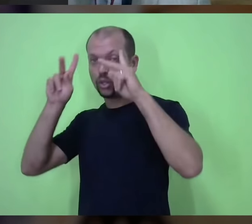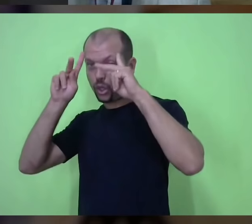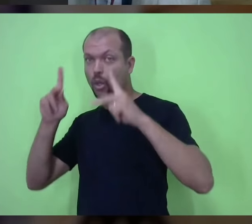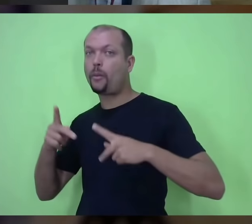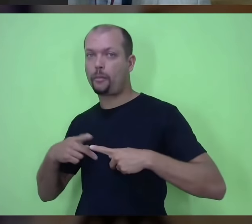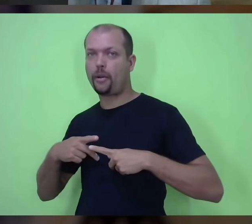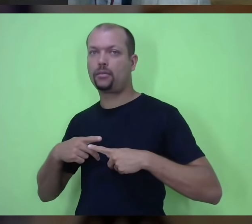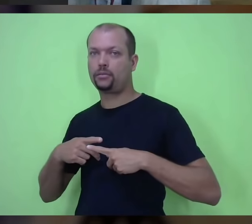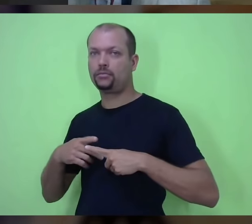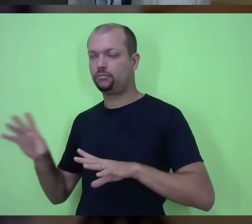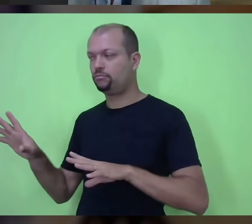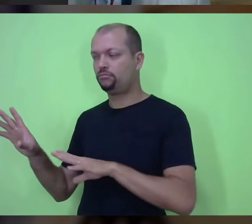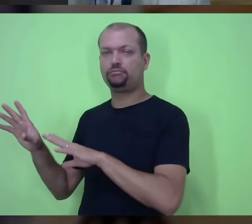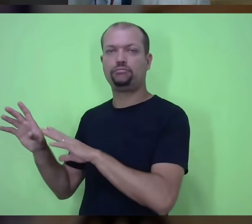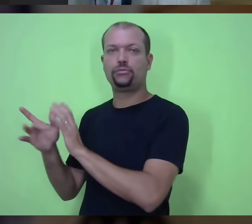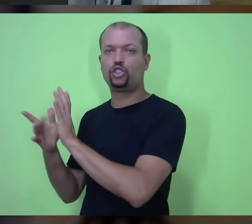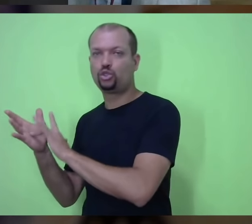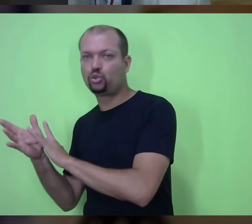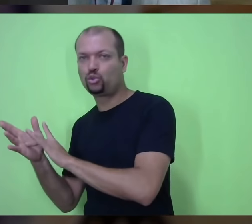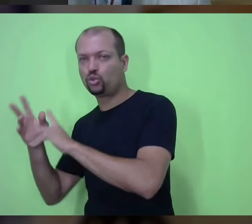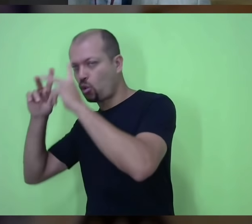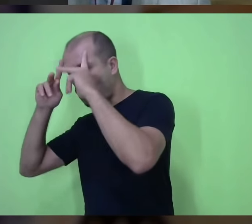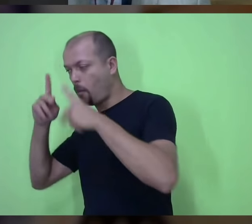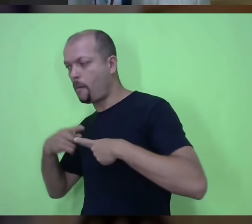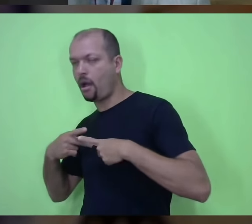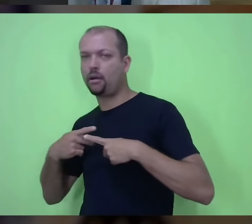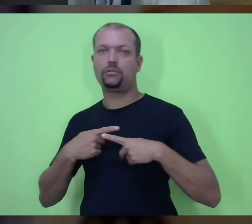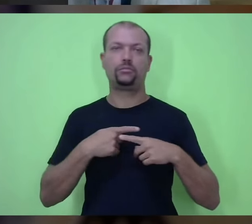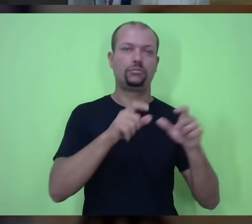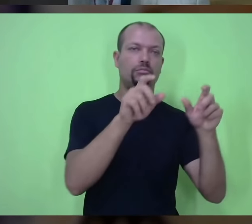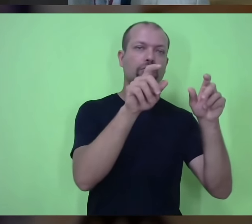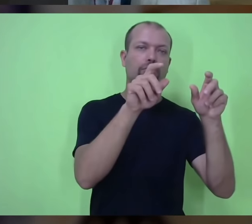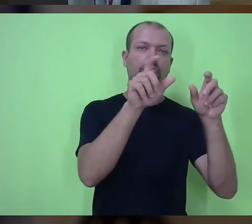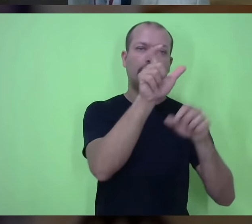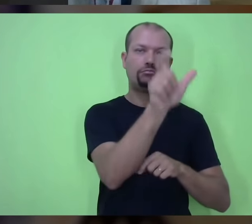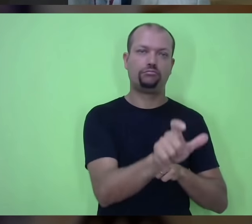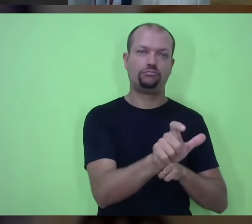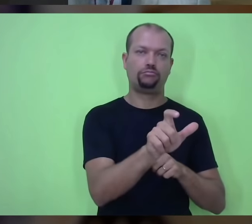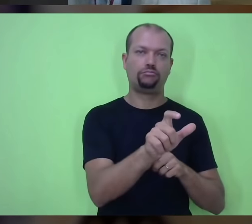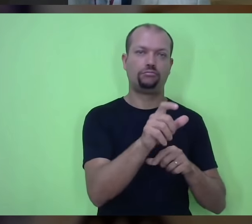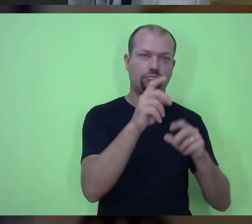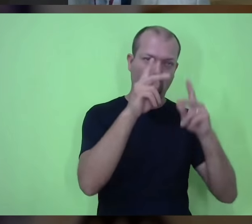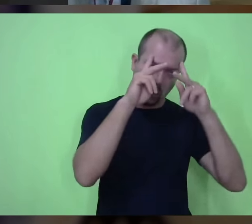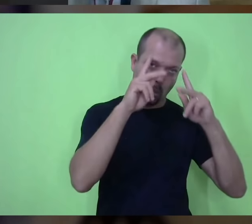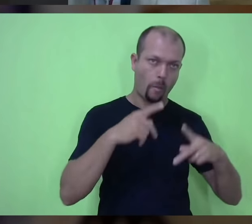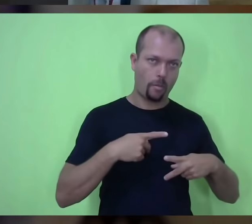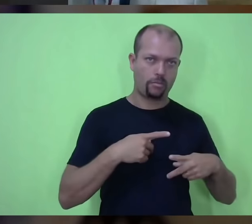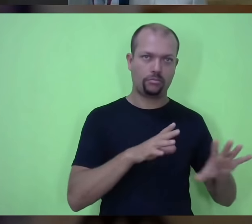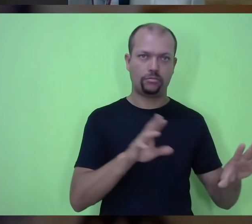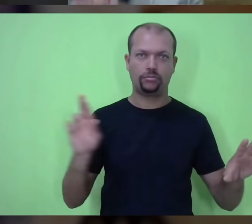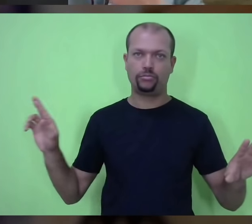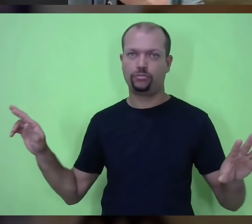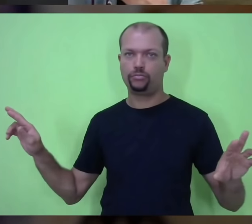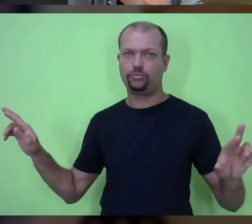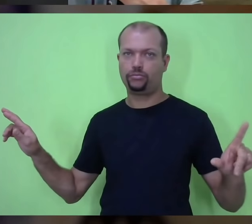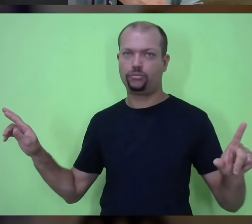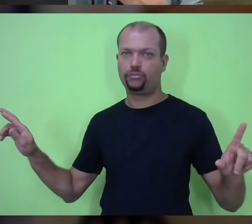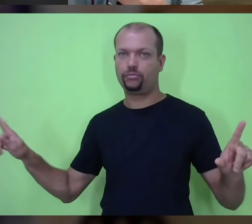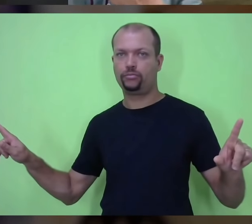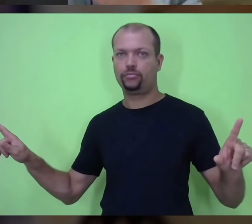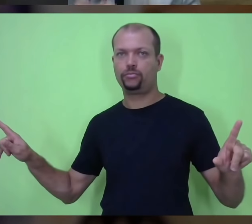é muito claro no livro de Hebreus. Cristo, ele, apesar de ser apresentado no capítulo 2 como